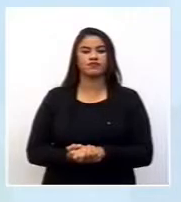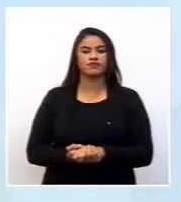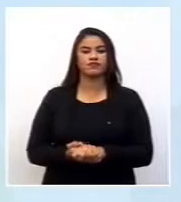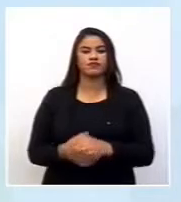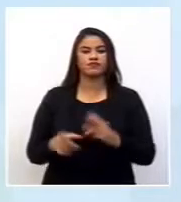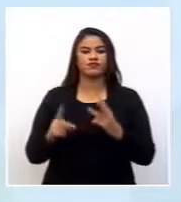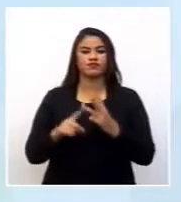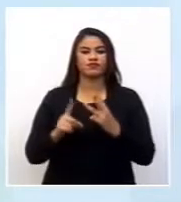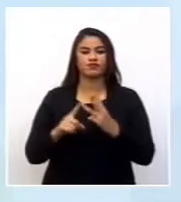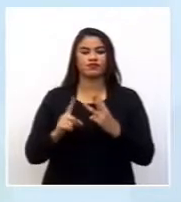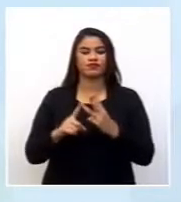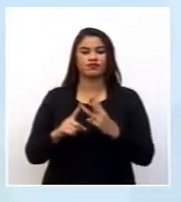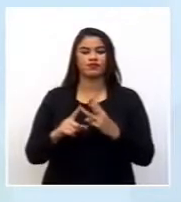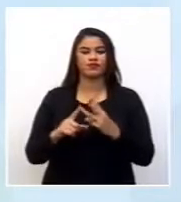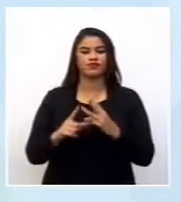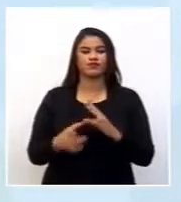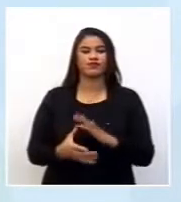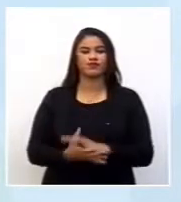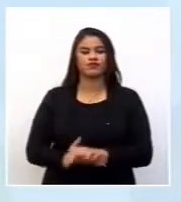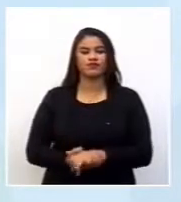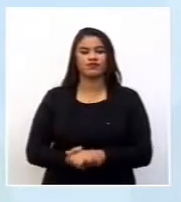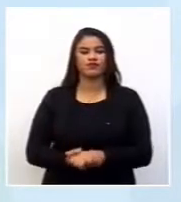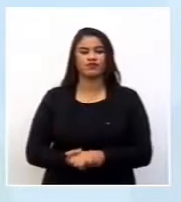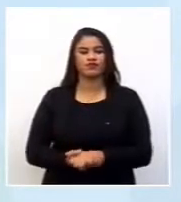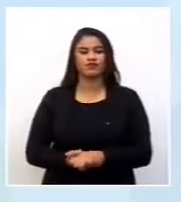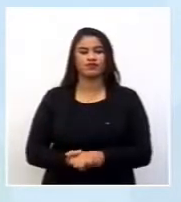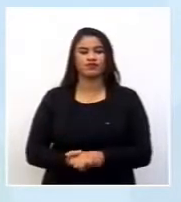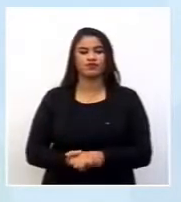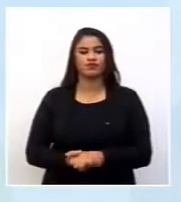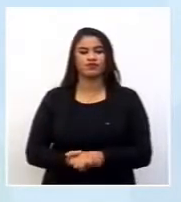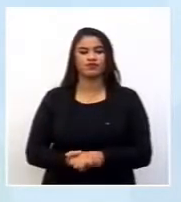A terceira imagem, lembrando